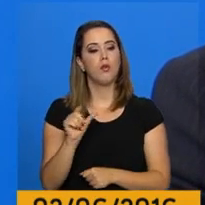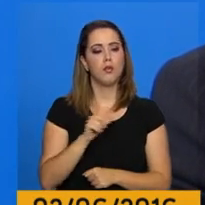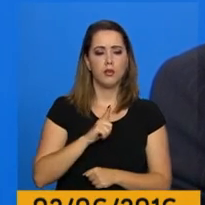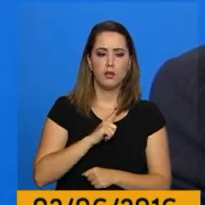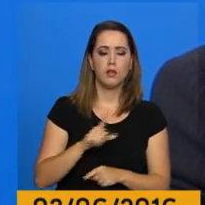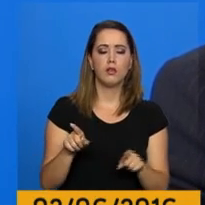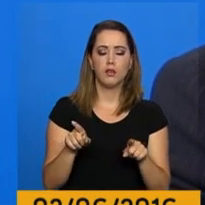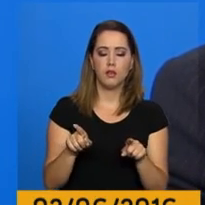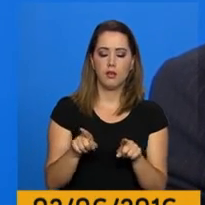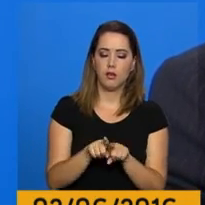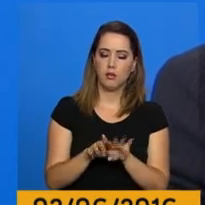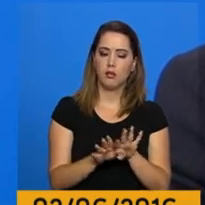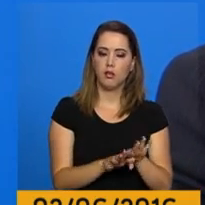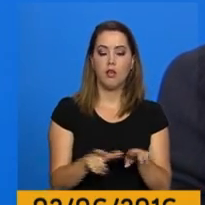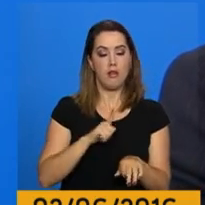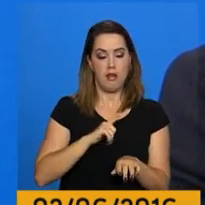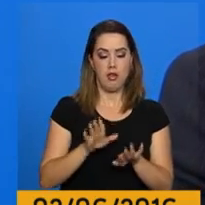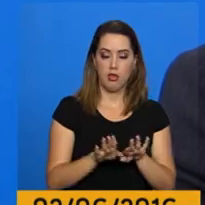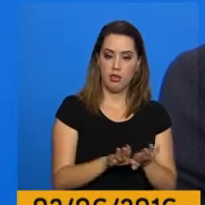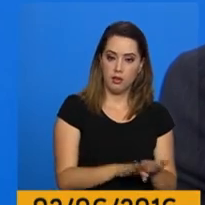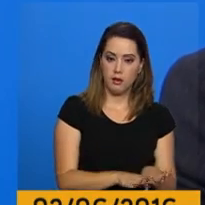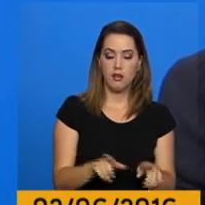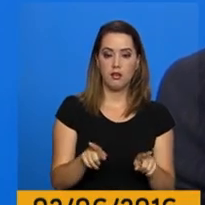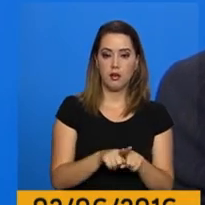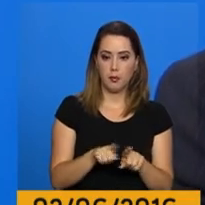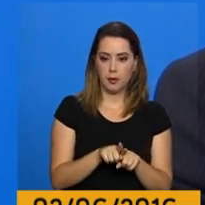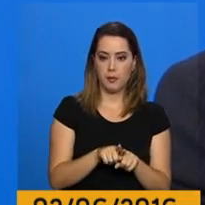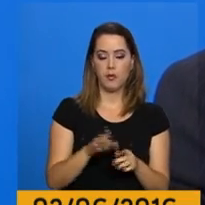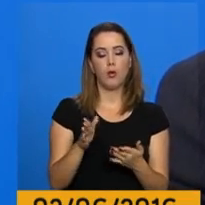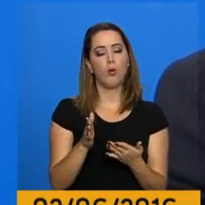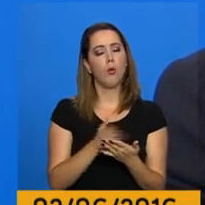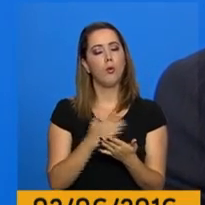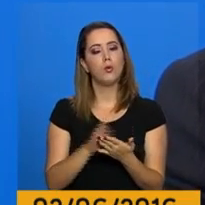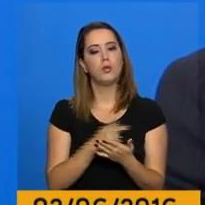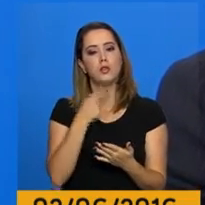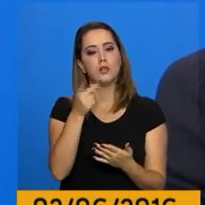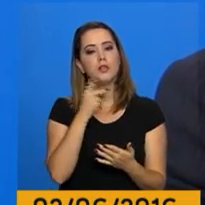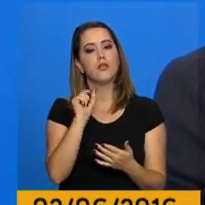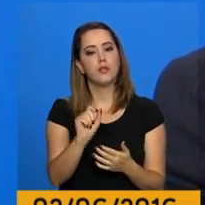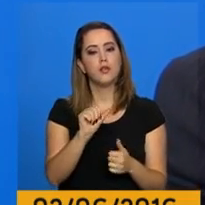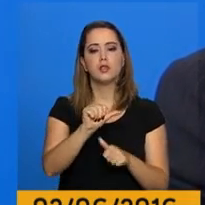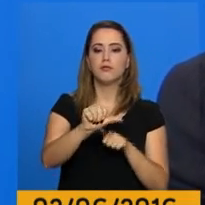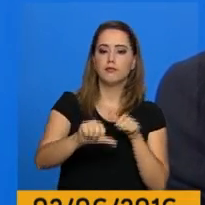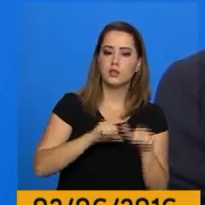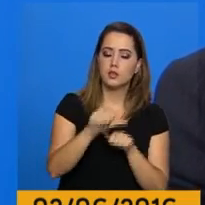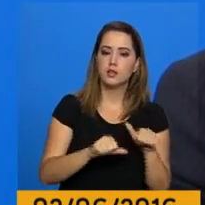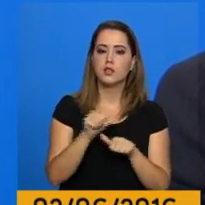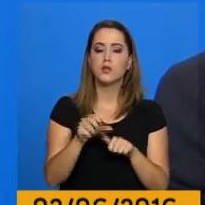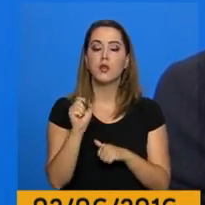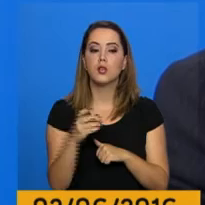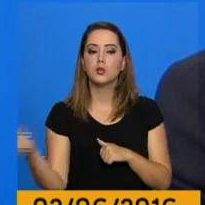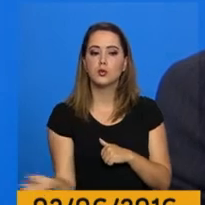político inglês, falecido recentemente, Tony Udit, que é justamente sobre a transformação do fato, o fato novo, na